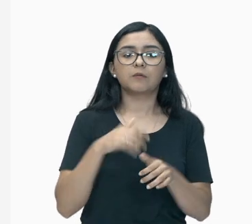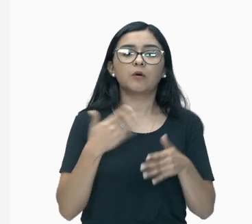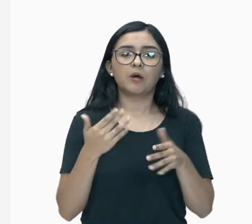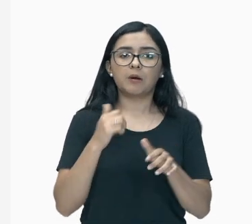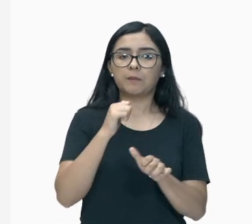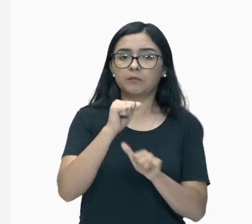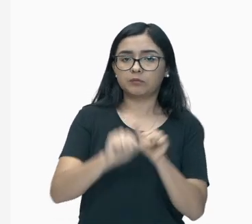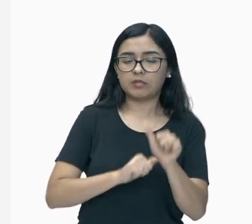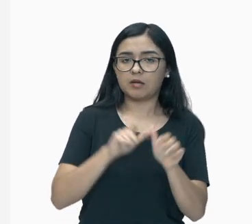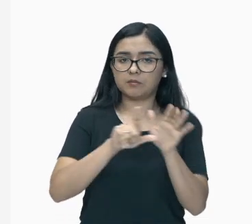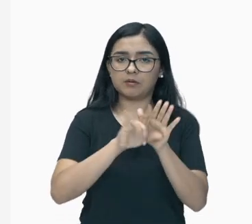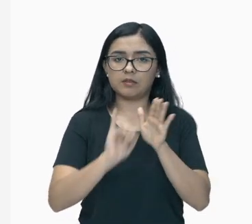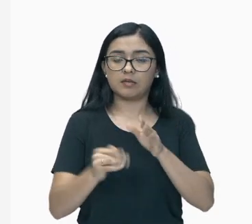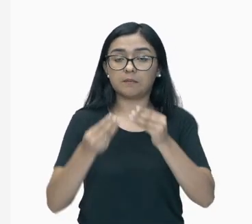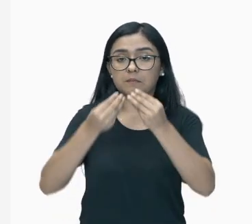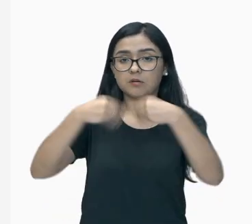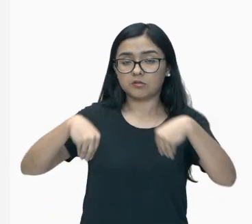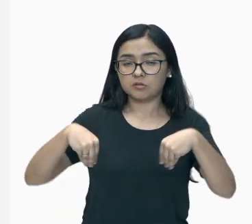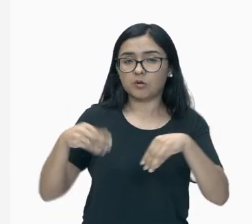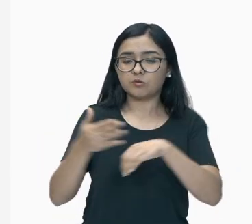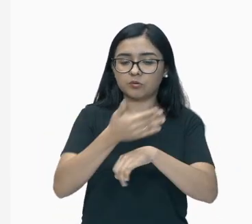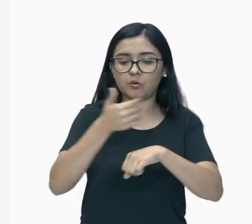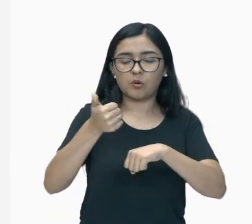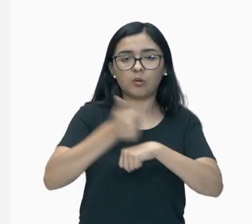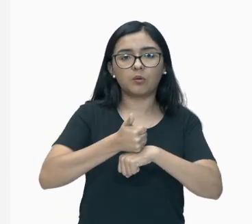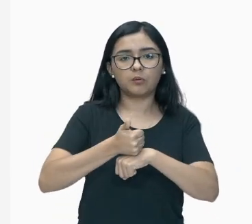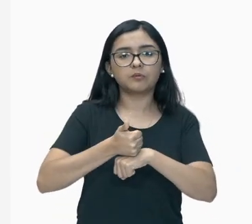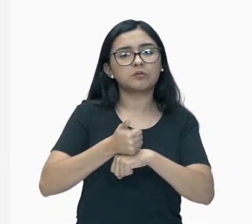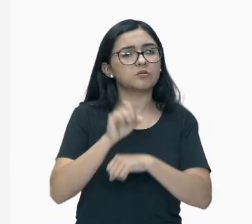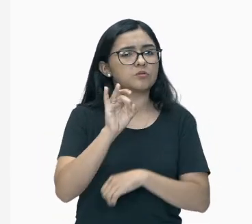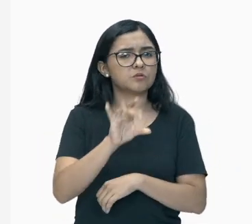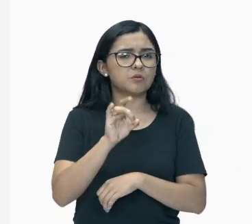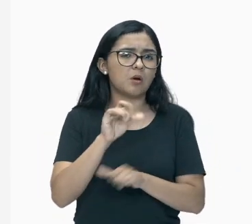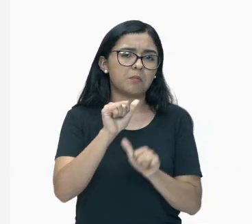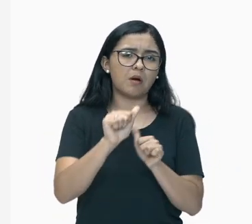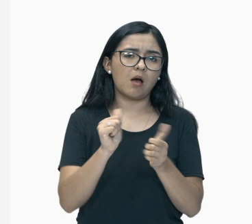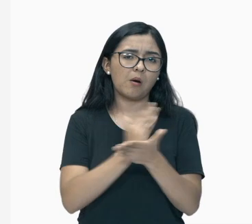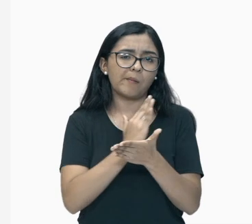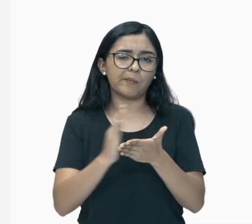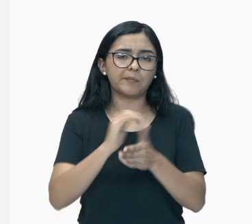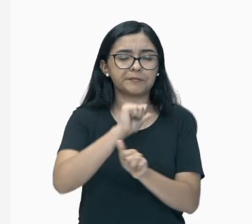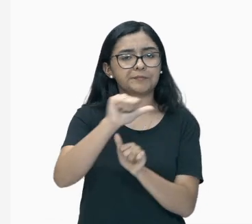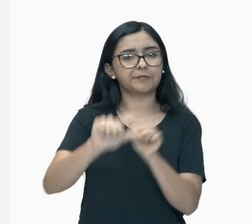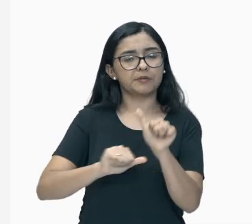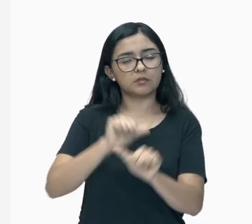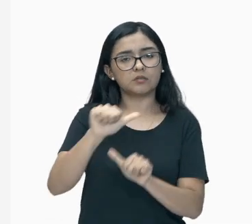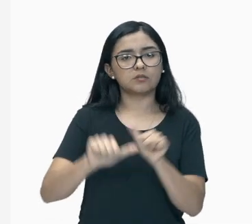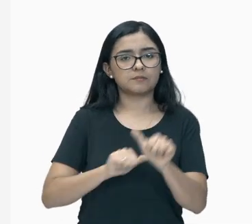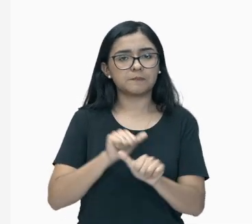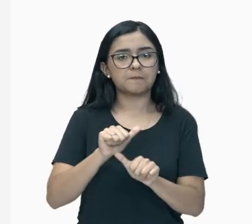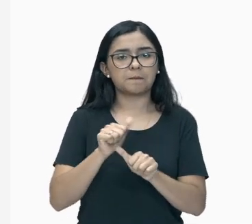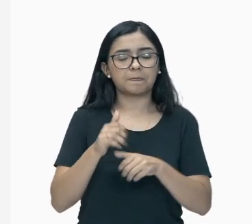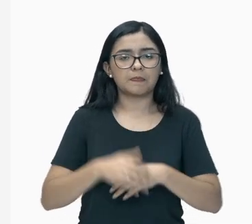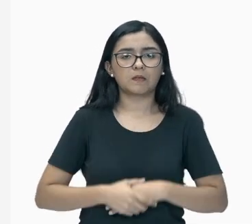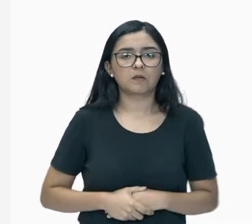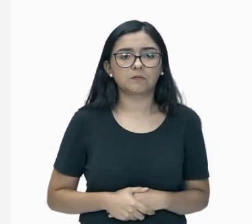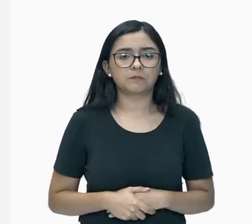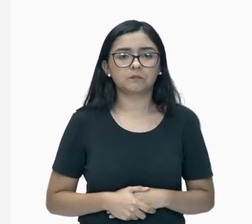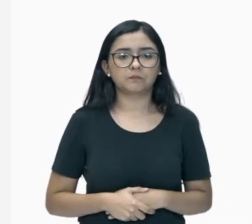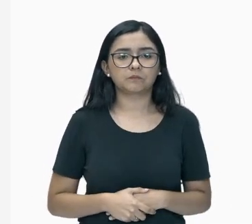os colonos, as tal das leis intoleráveis, né? Eles queriam apenas que fossem tratados como